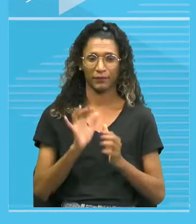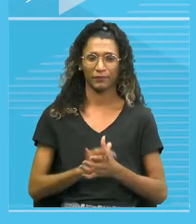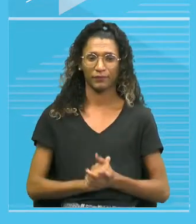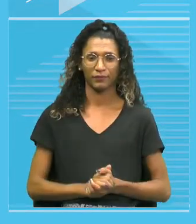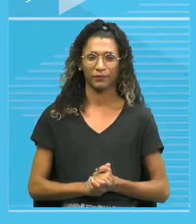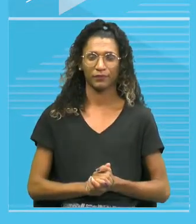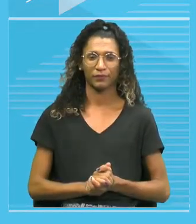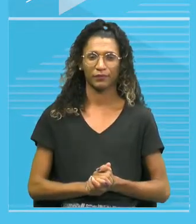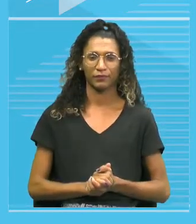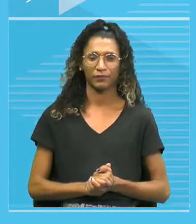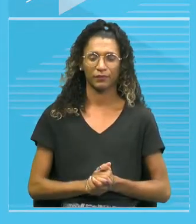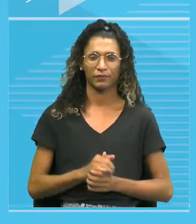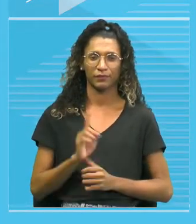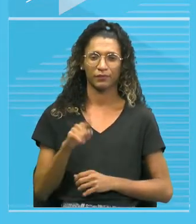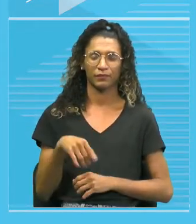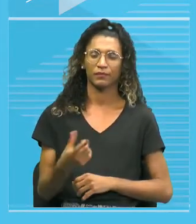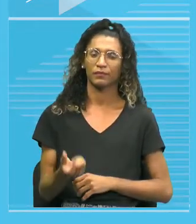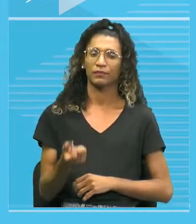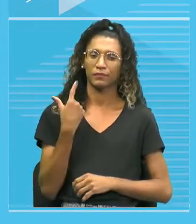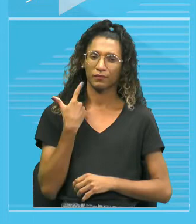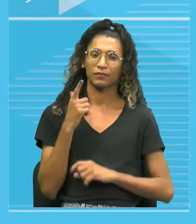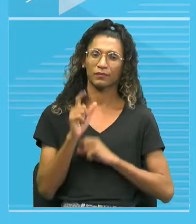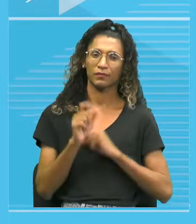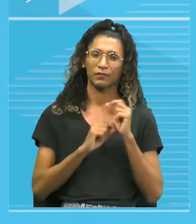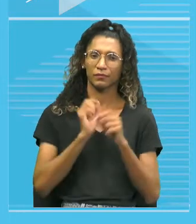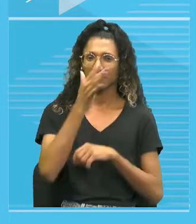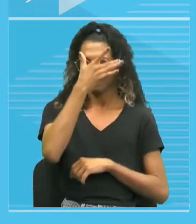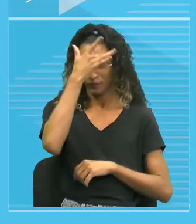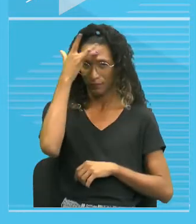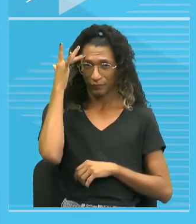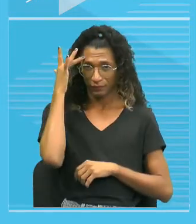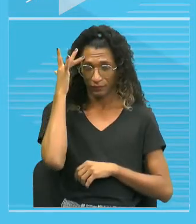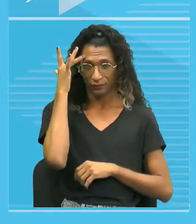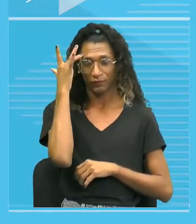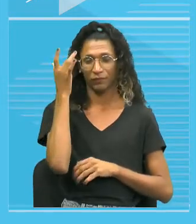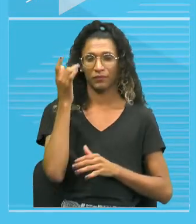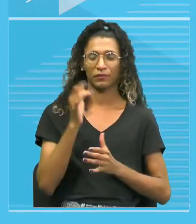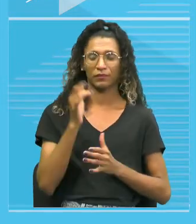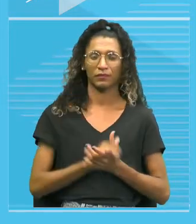bem estranha, é o cidadão saber que